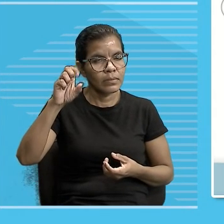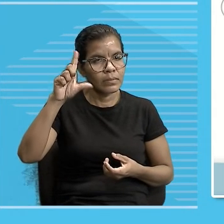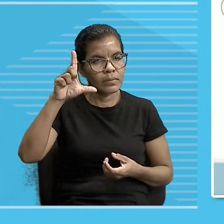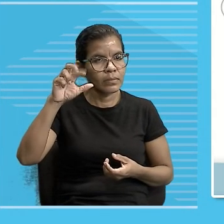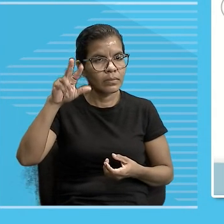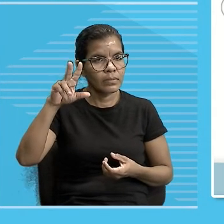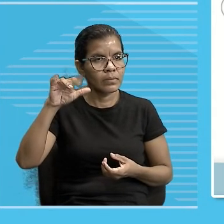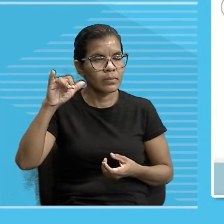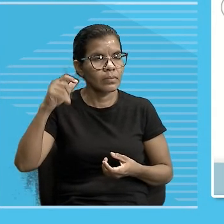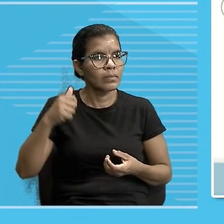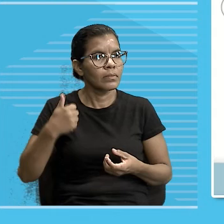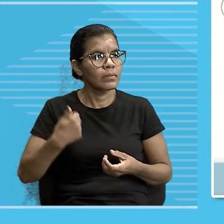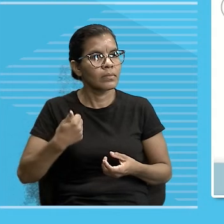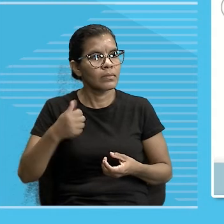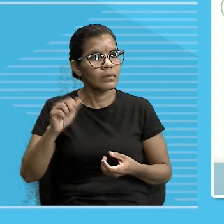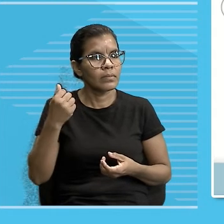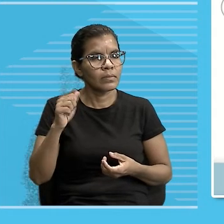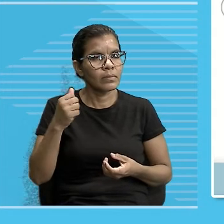1848,